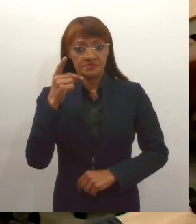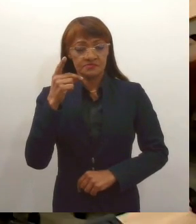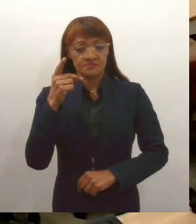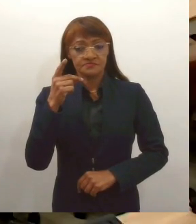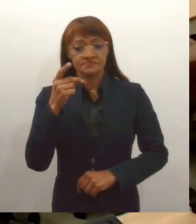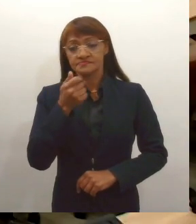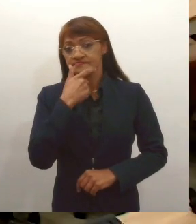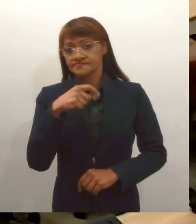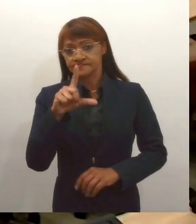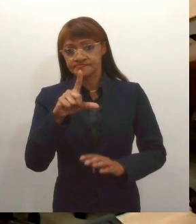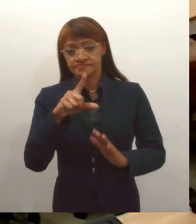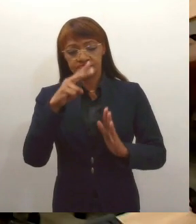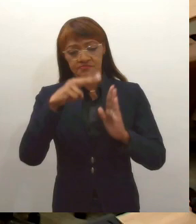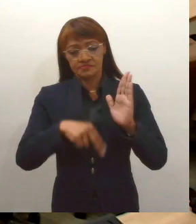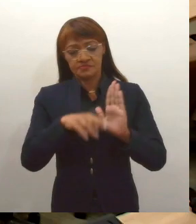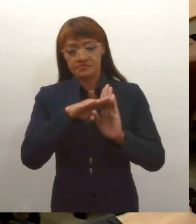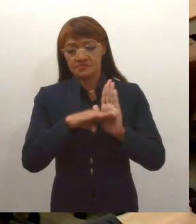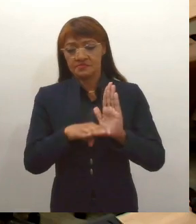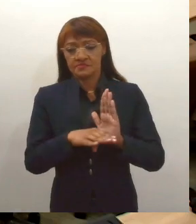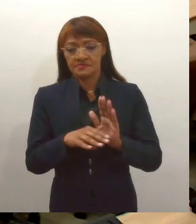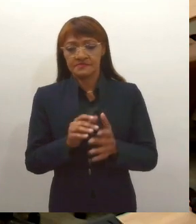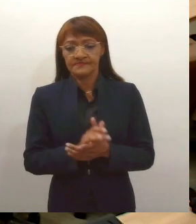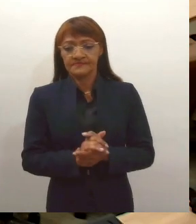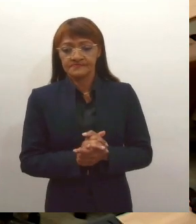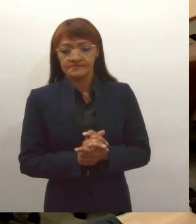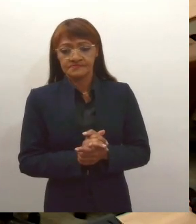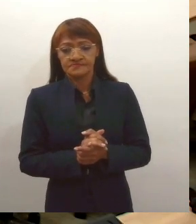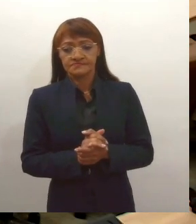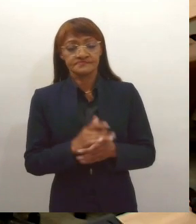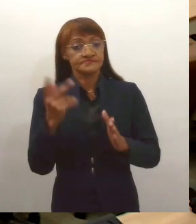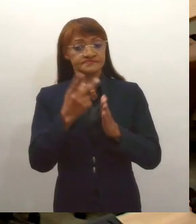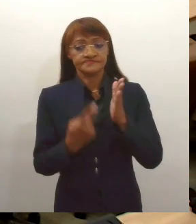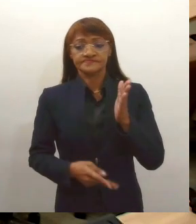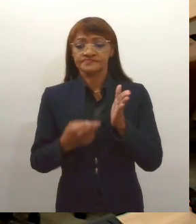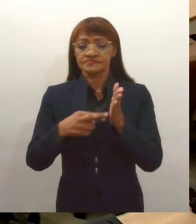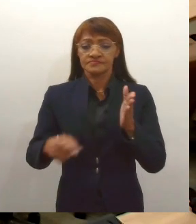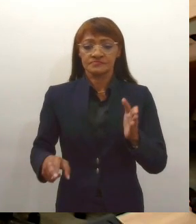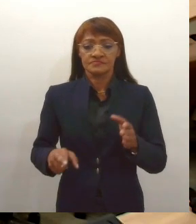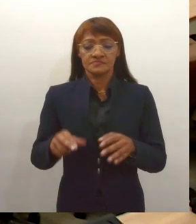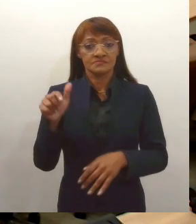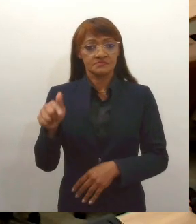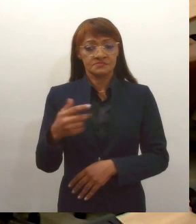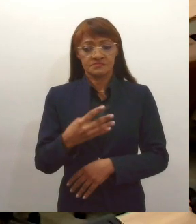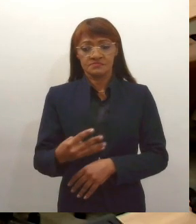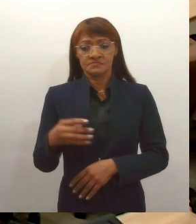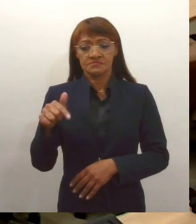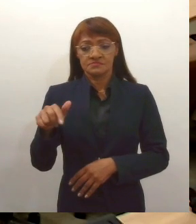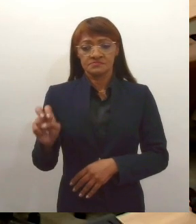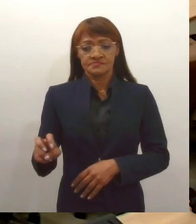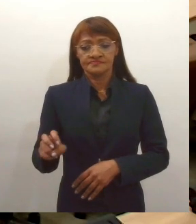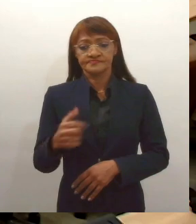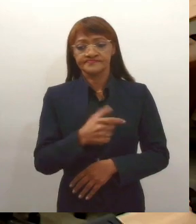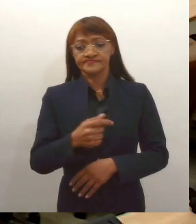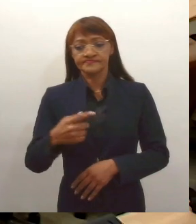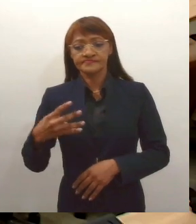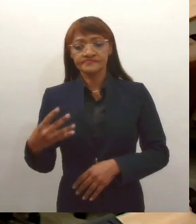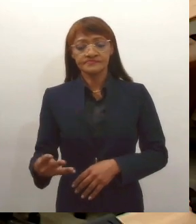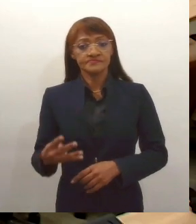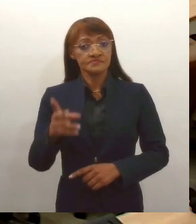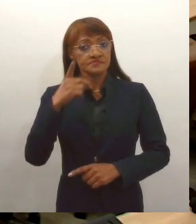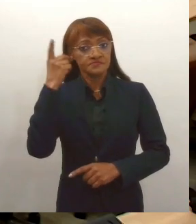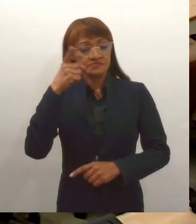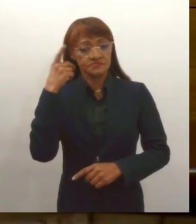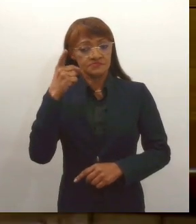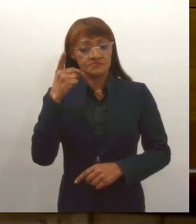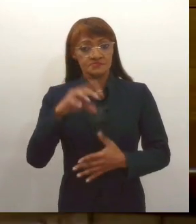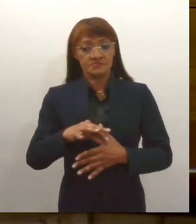expediente projeto de resolução número 7475 de24 autoria deputado Cristiano calvalcante ofícios